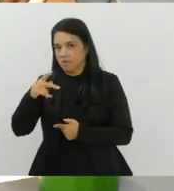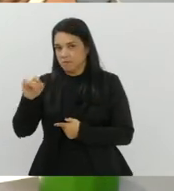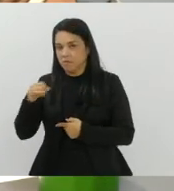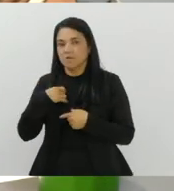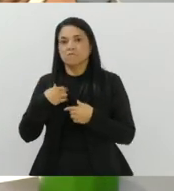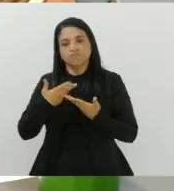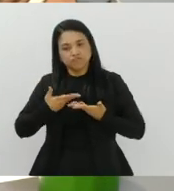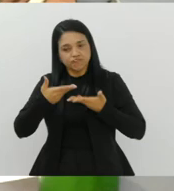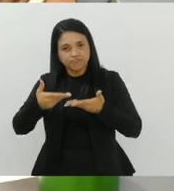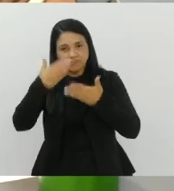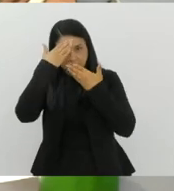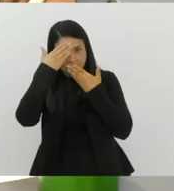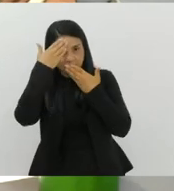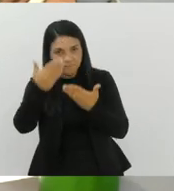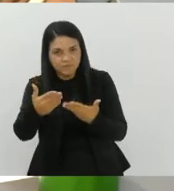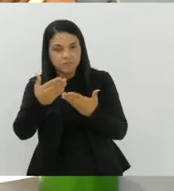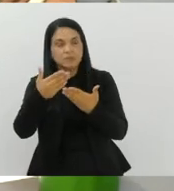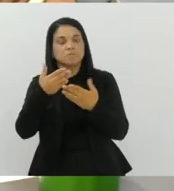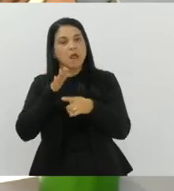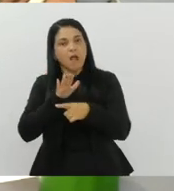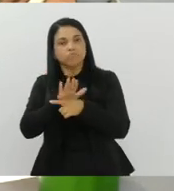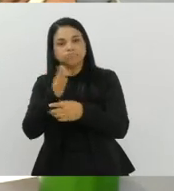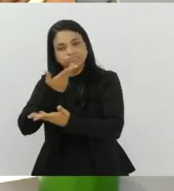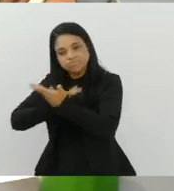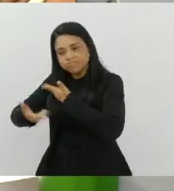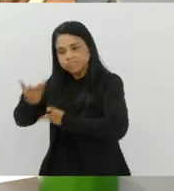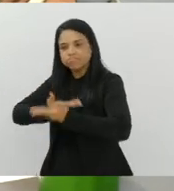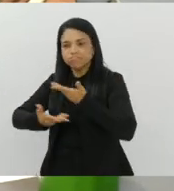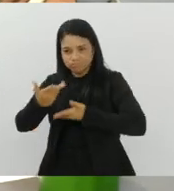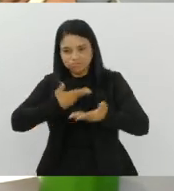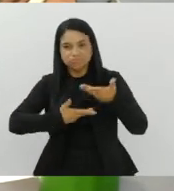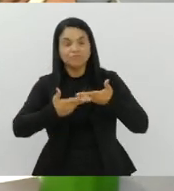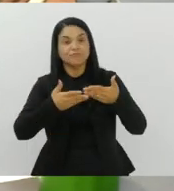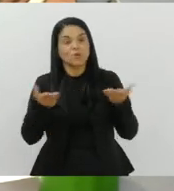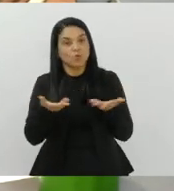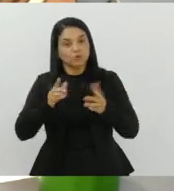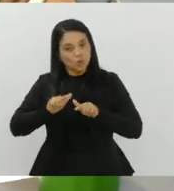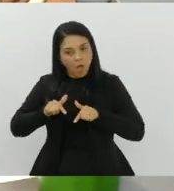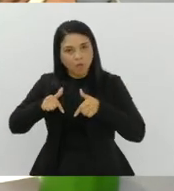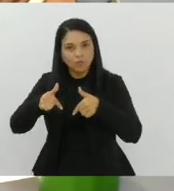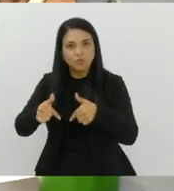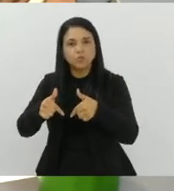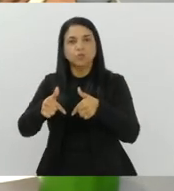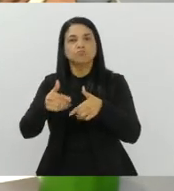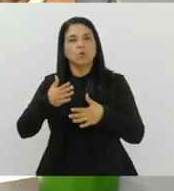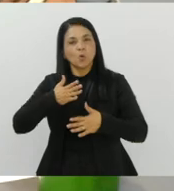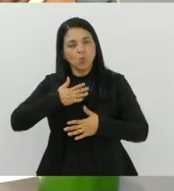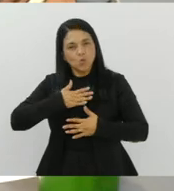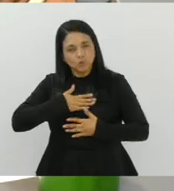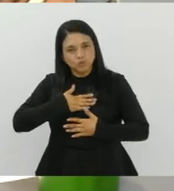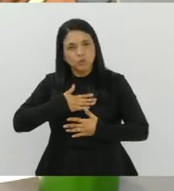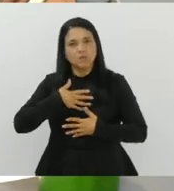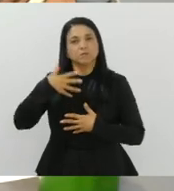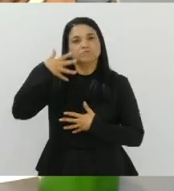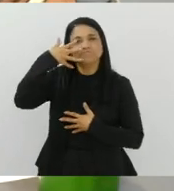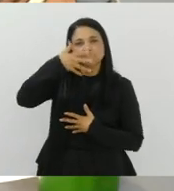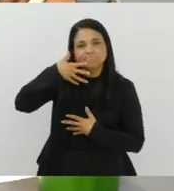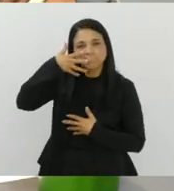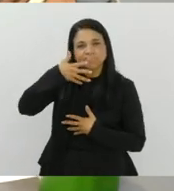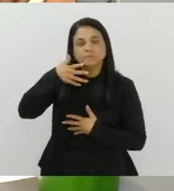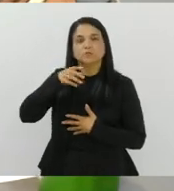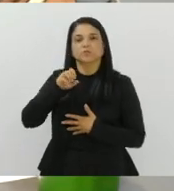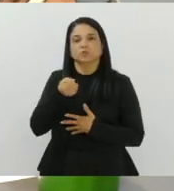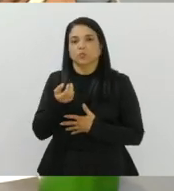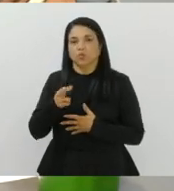por estar aqui colaborando, tentar colaborar com vocês. Hoje eu atuo e gostei da fala do